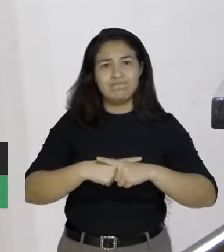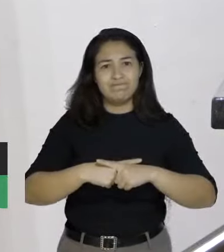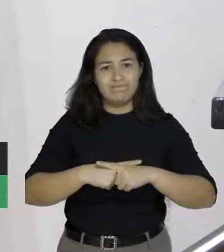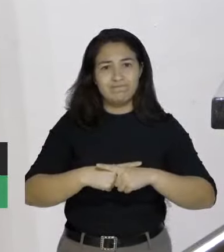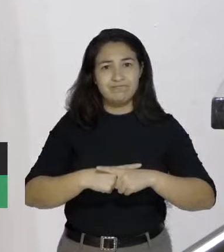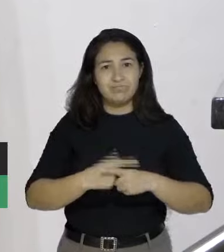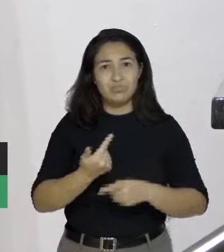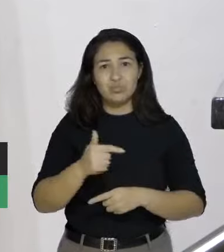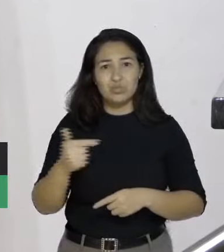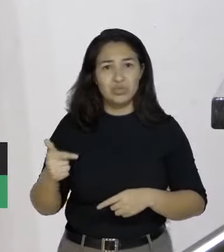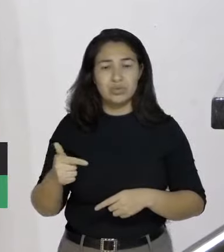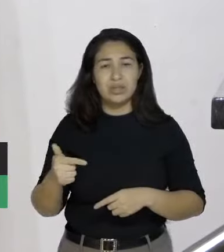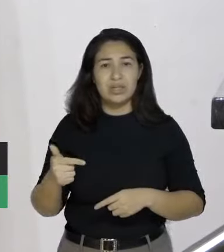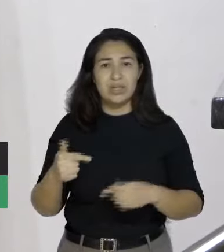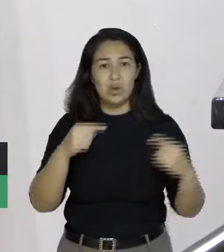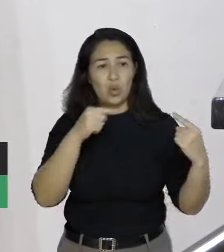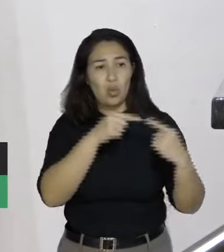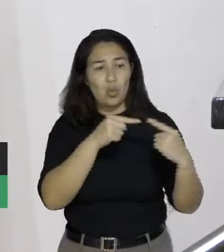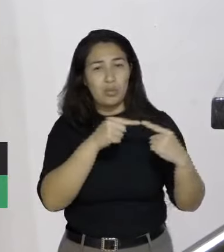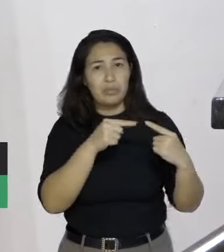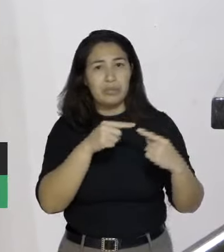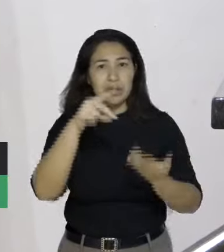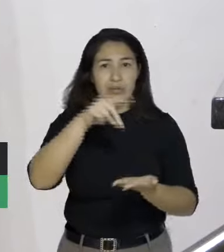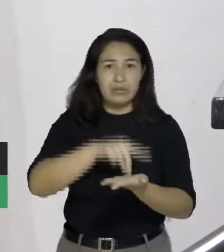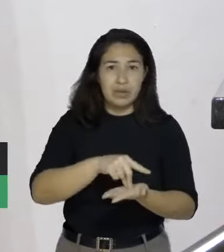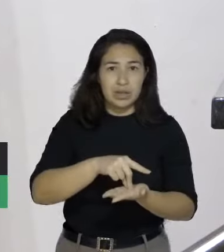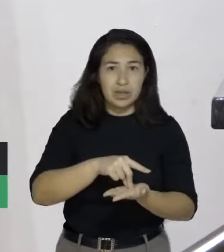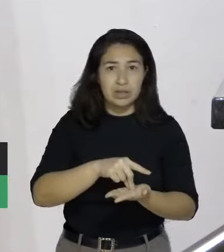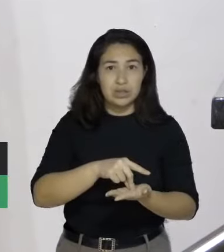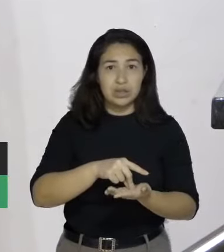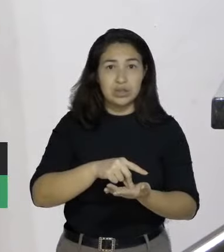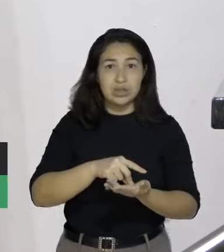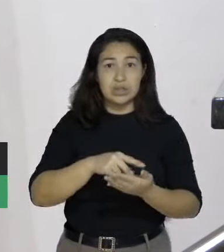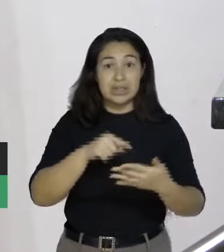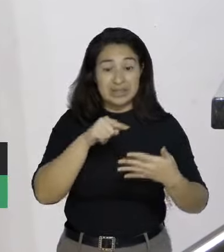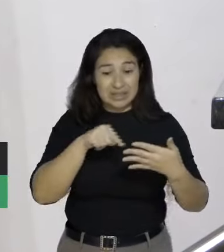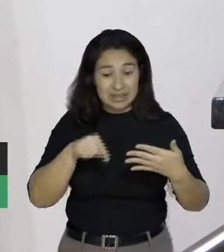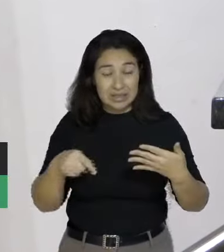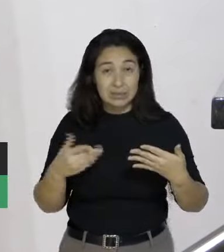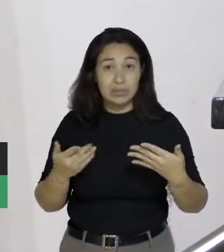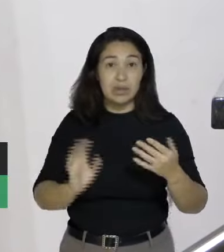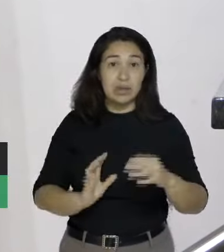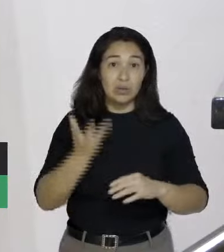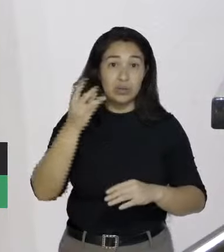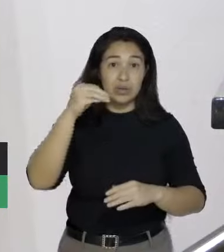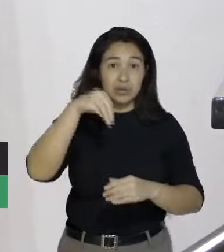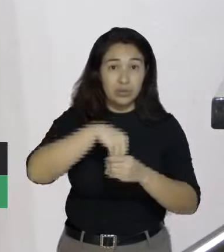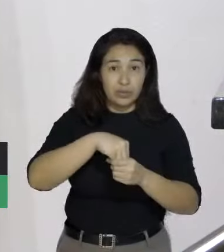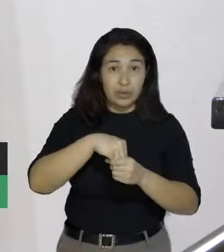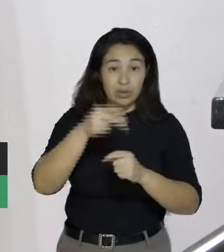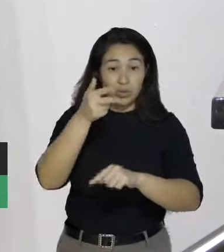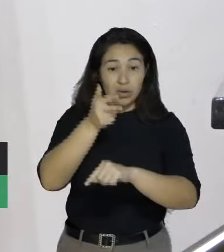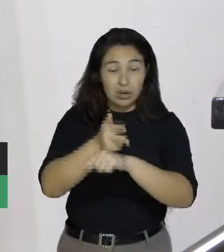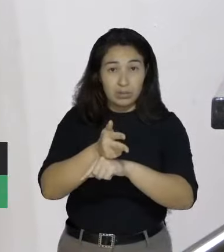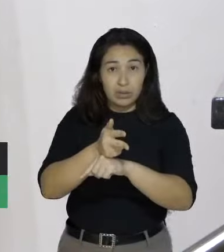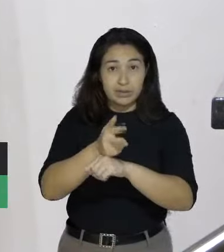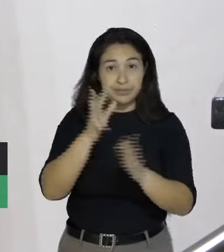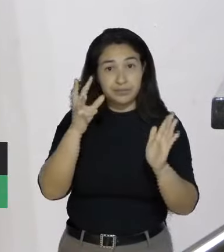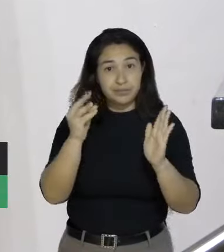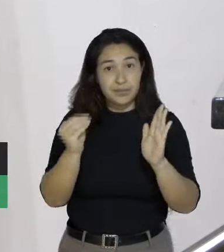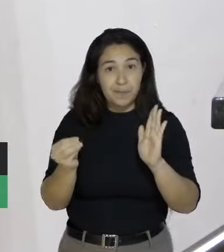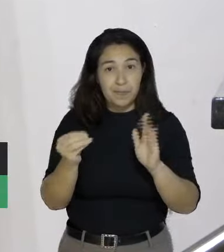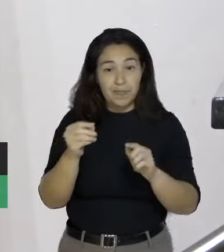sintonia com a realidade Justamente na semana em que uma câmera de dentro da sala de aula registra registra